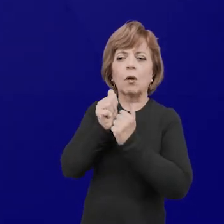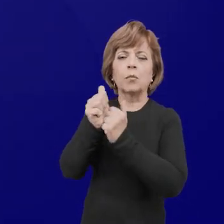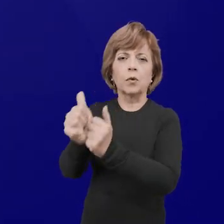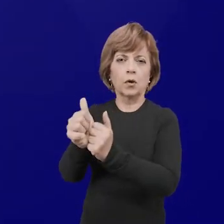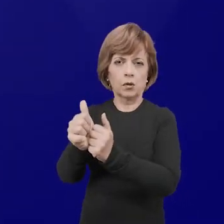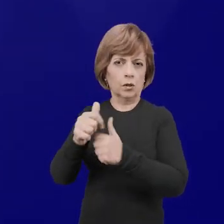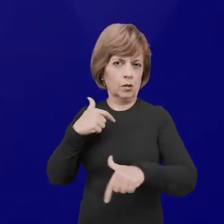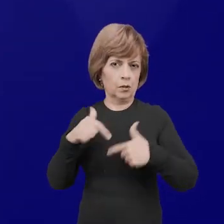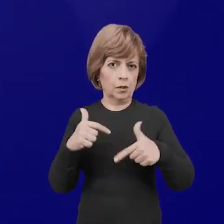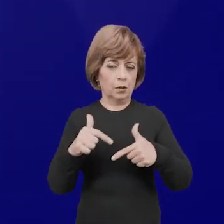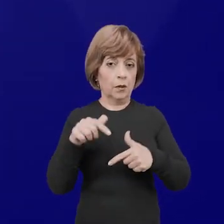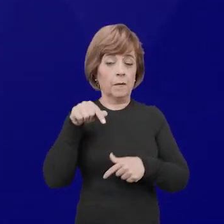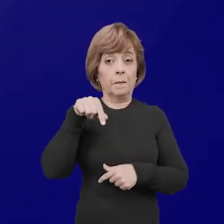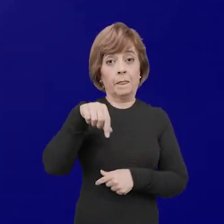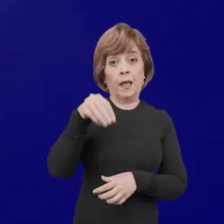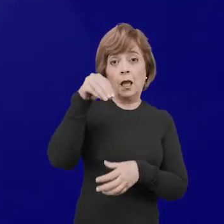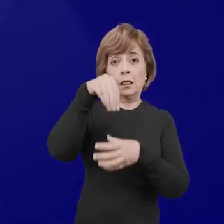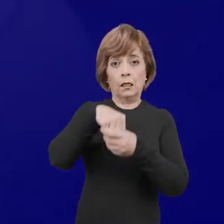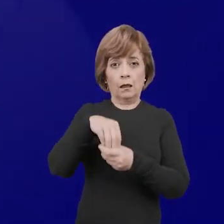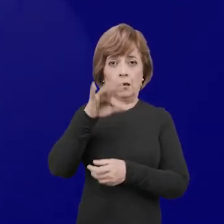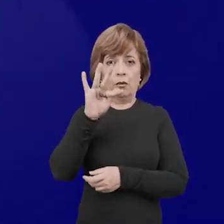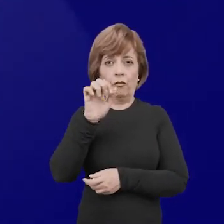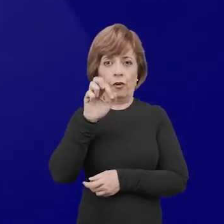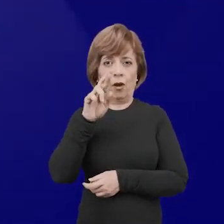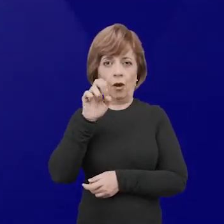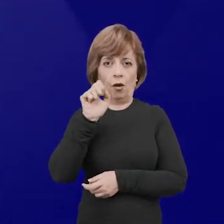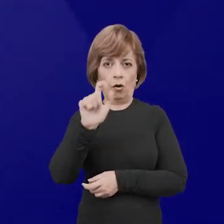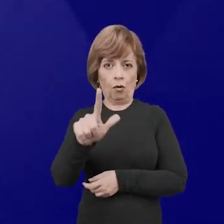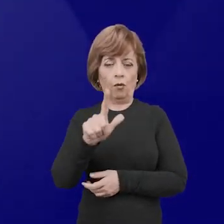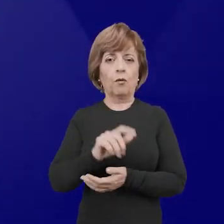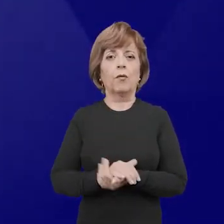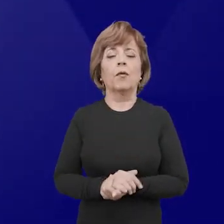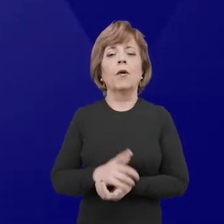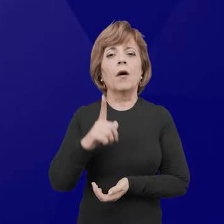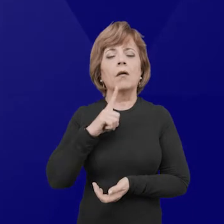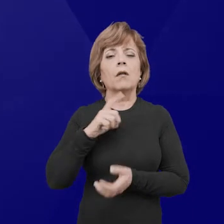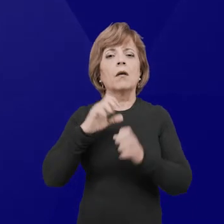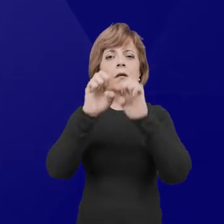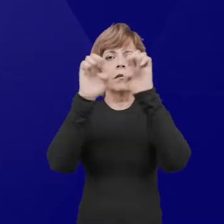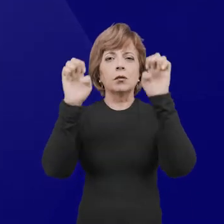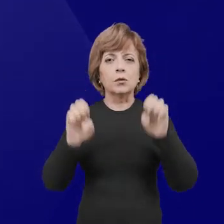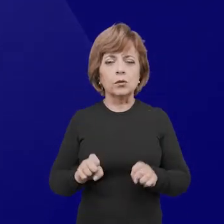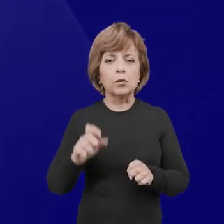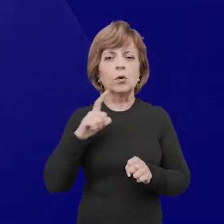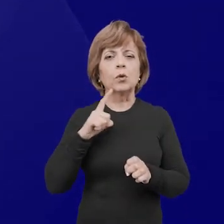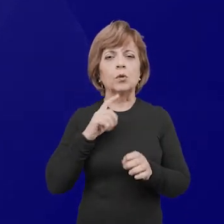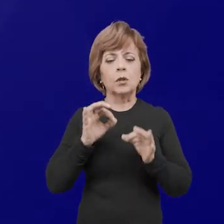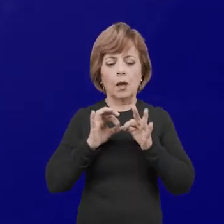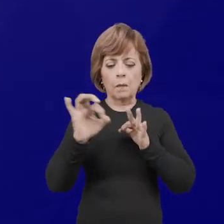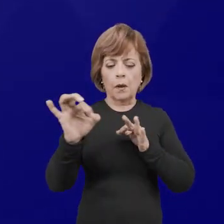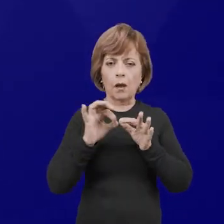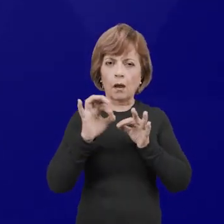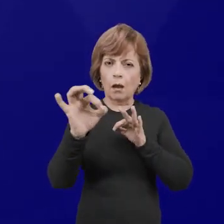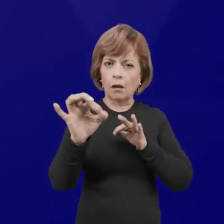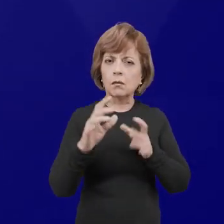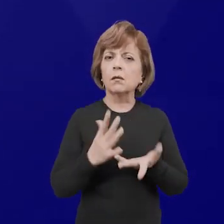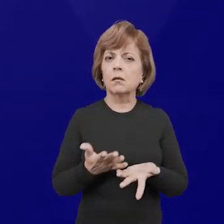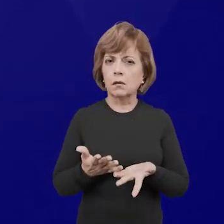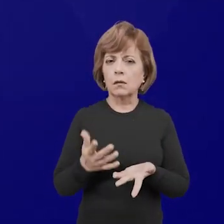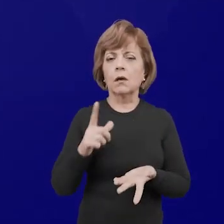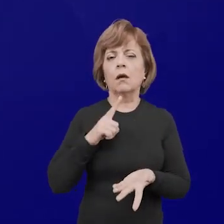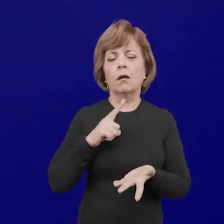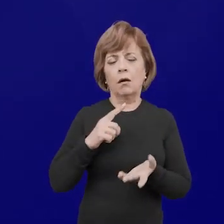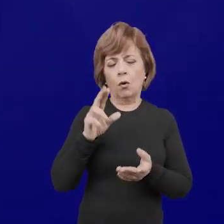do Farol, na verdade, ele é um projeto que a gente estrutura métricas de medição, que são usadas tanto nos